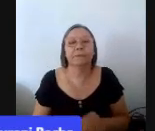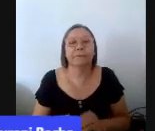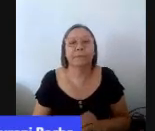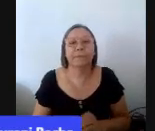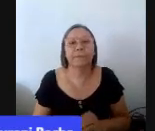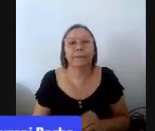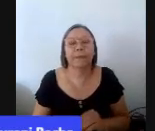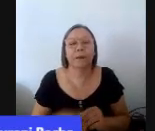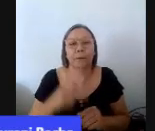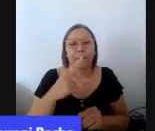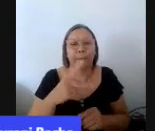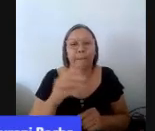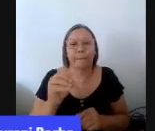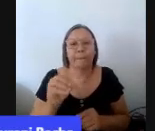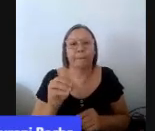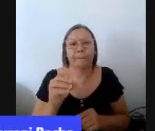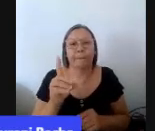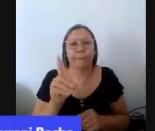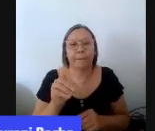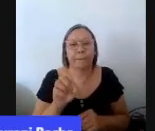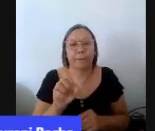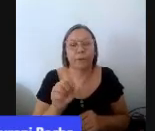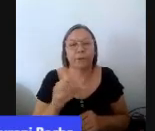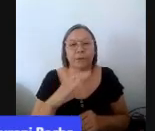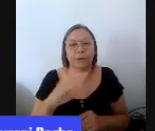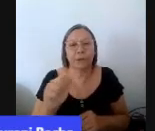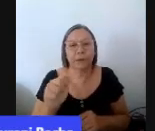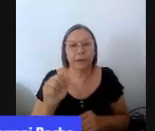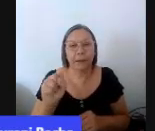podcast que é possível acessar